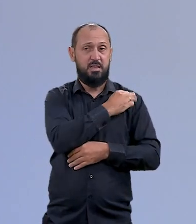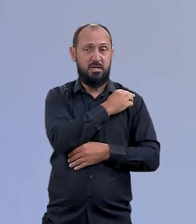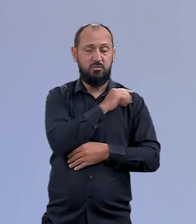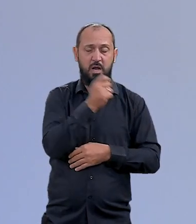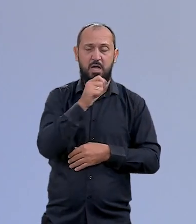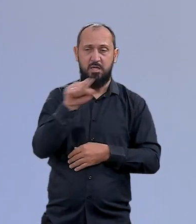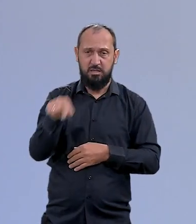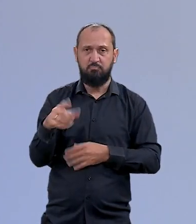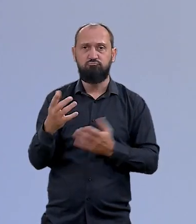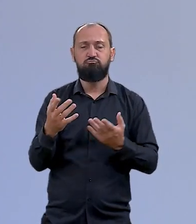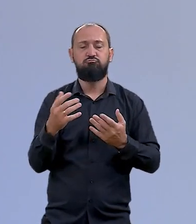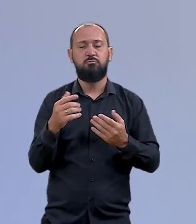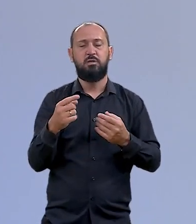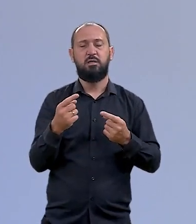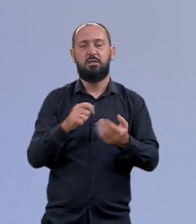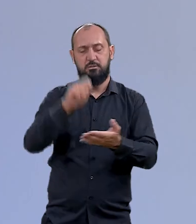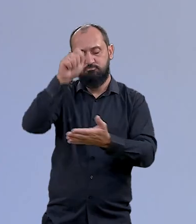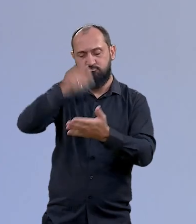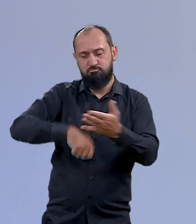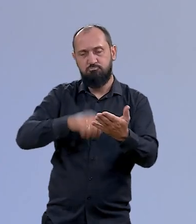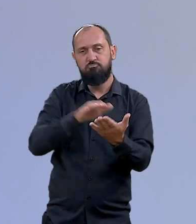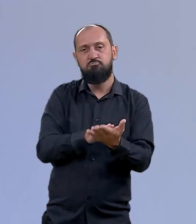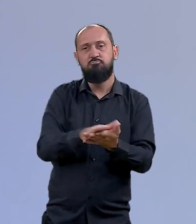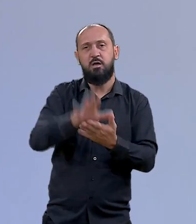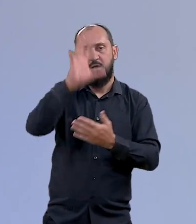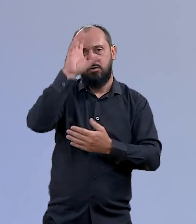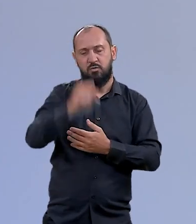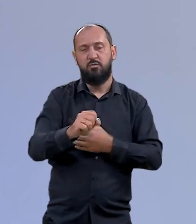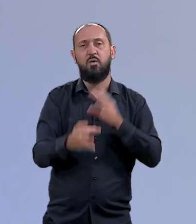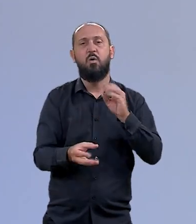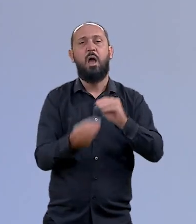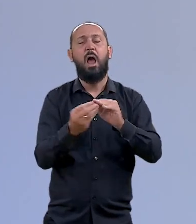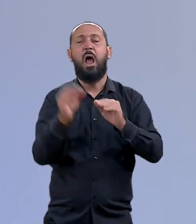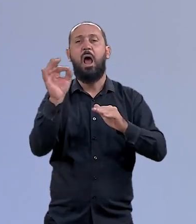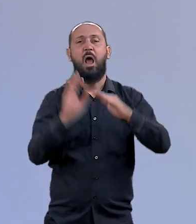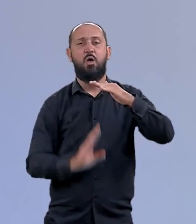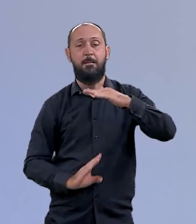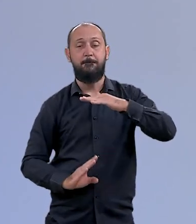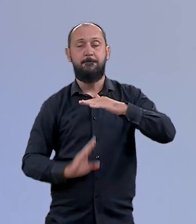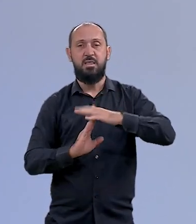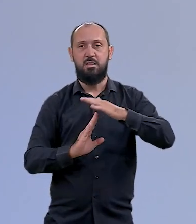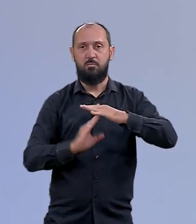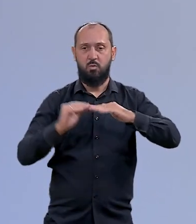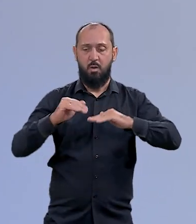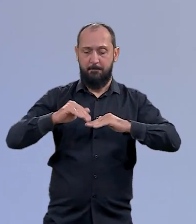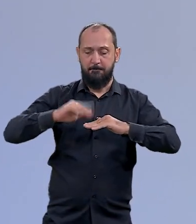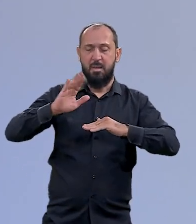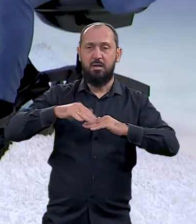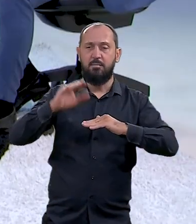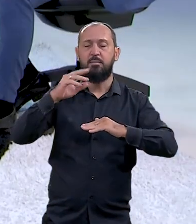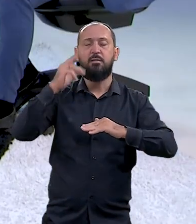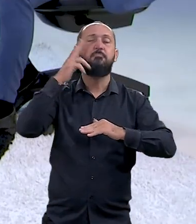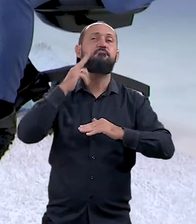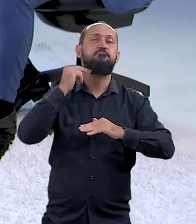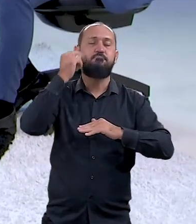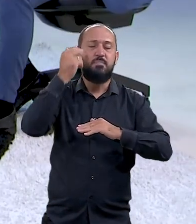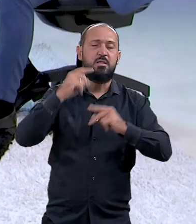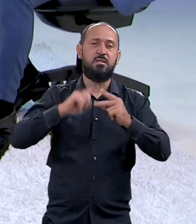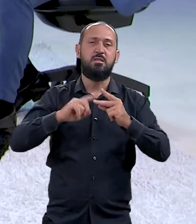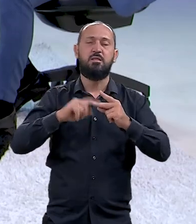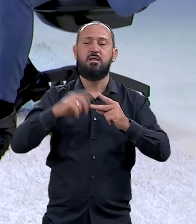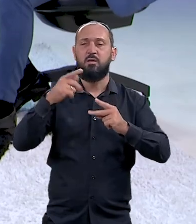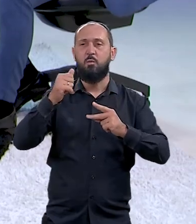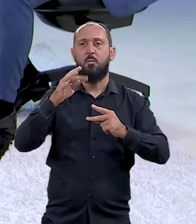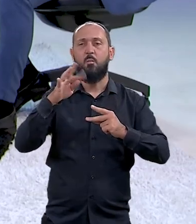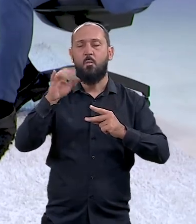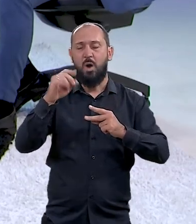e também criar isso que está a imprensa toda divulgando, né, o refis e o perdão das dívidas dos partidos quanto à não